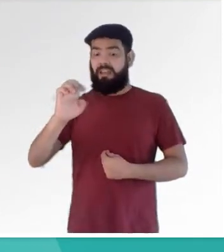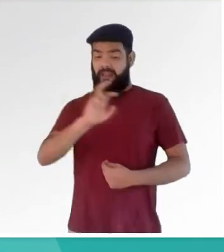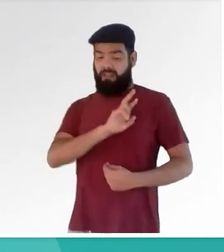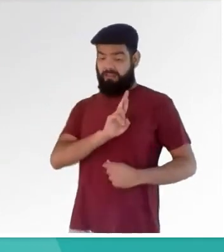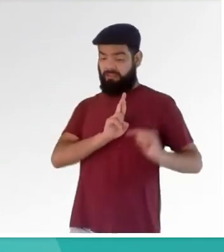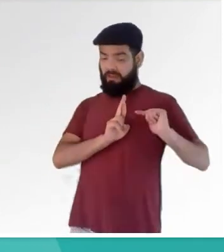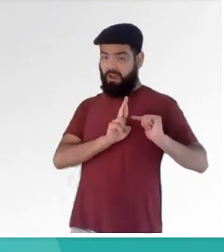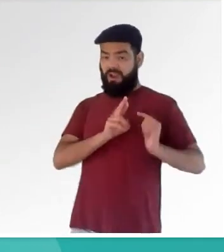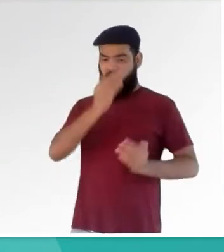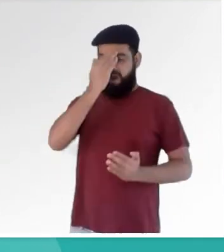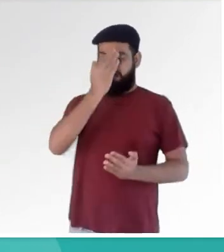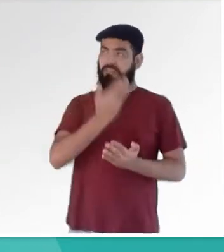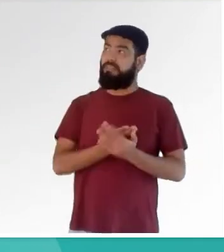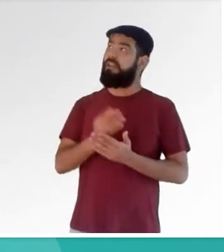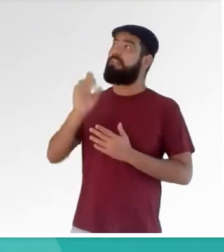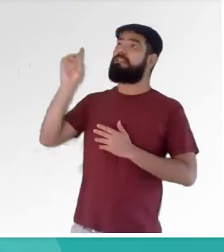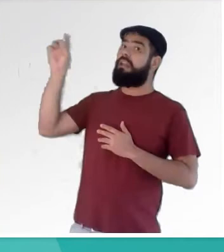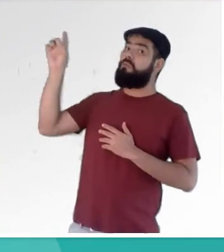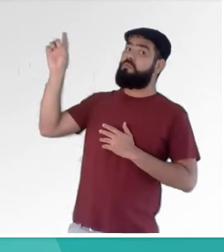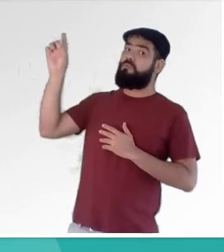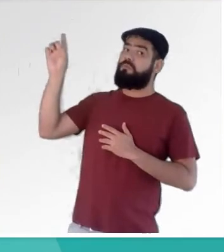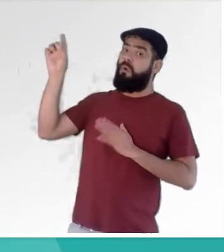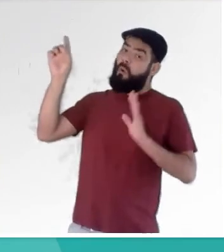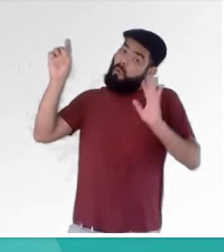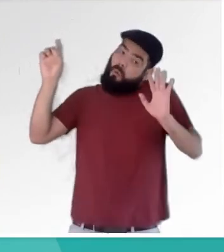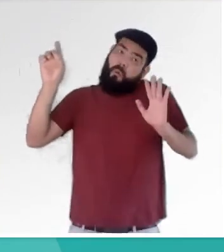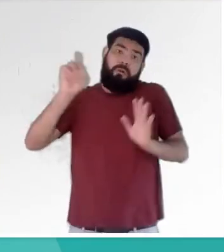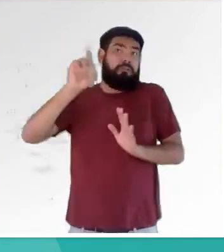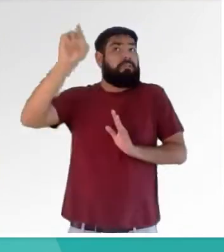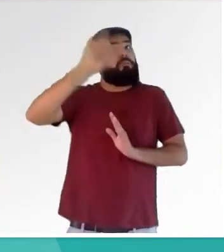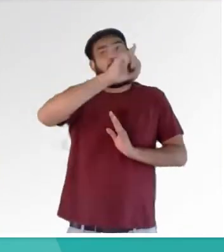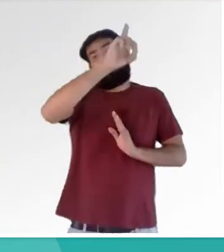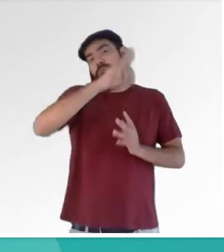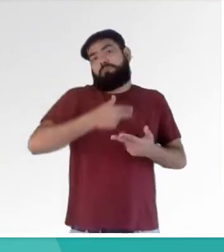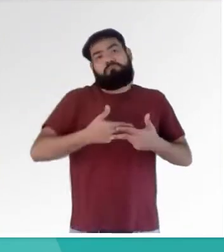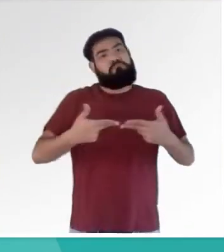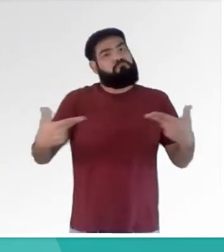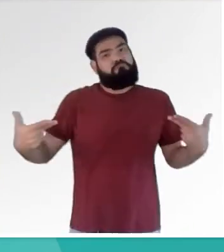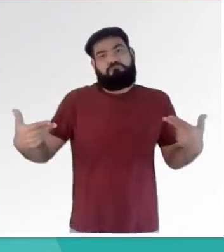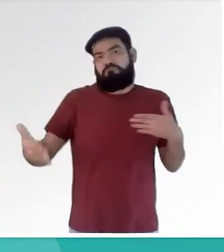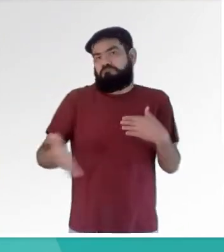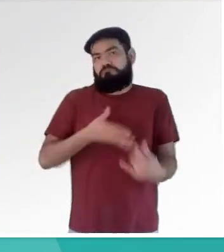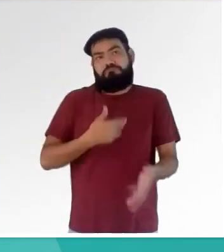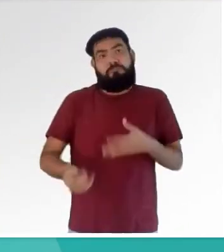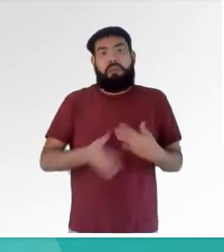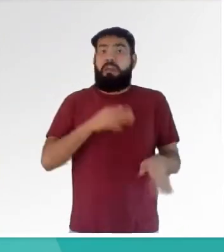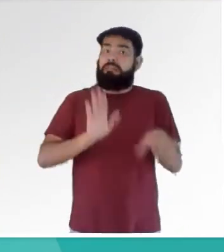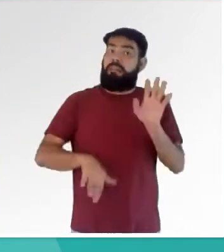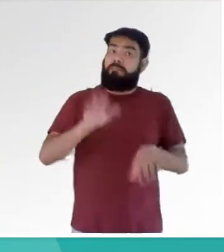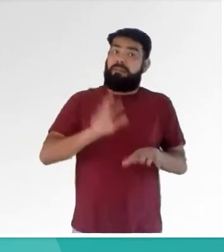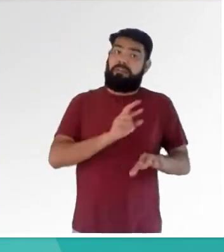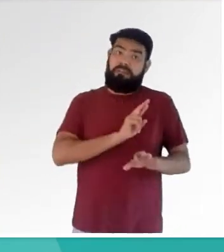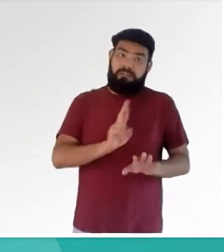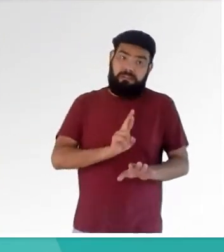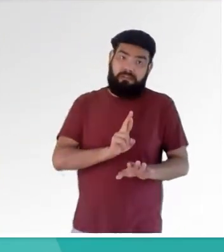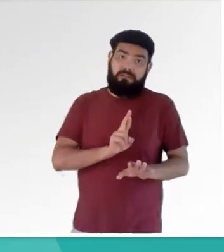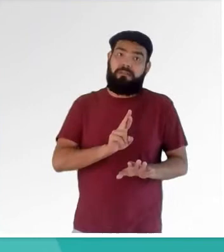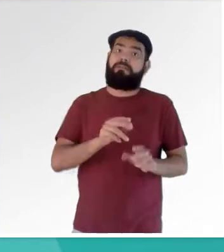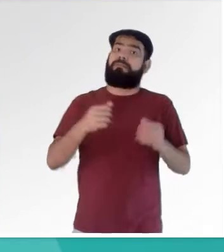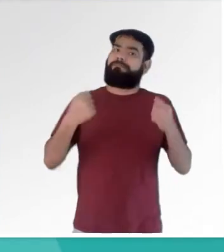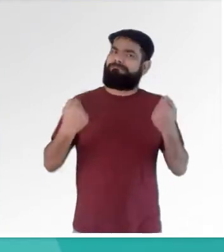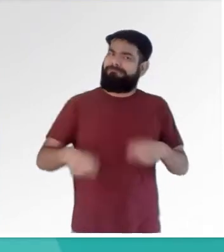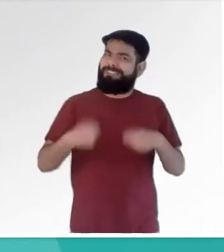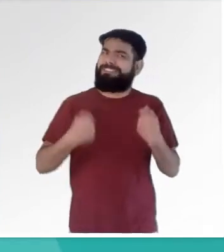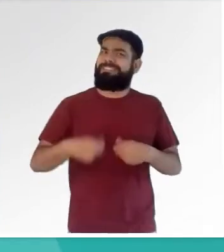em deuses ou Deus, depende da religião. Portanto, você tem que ter fé, porque Deus você não